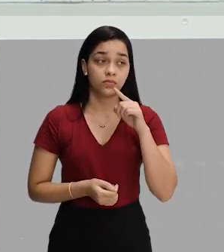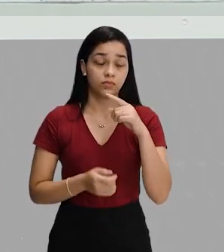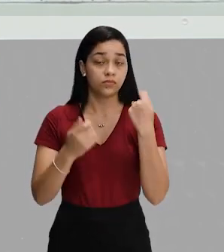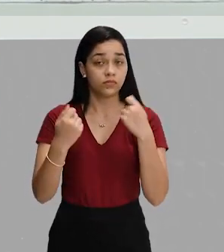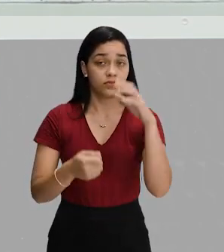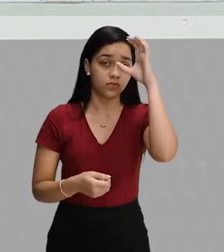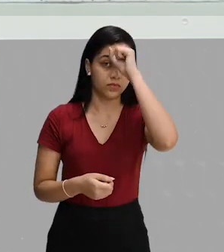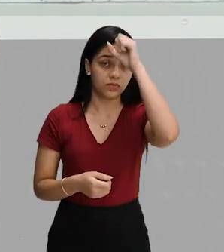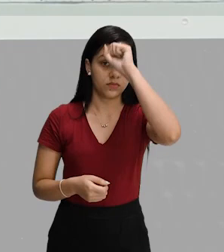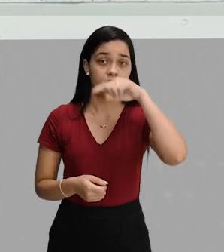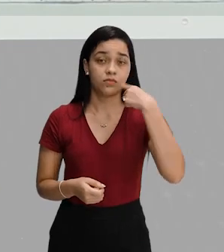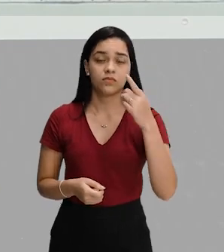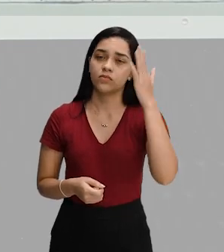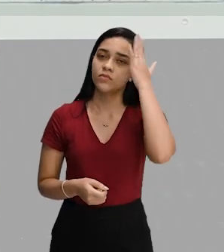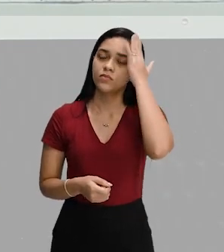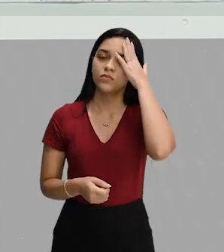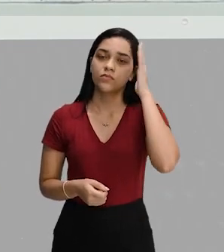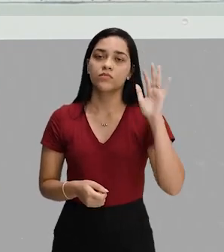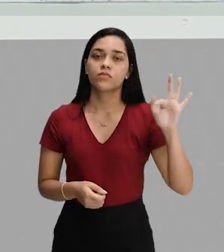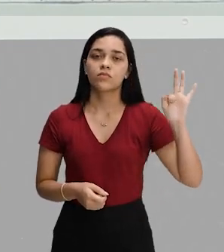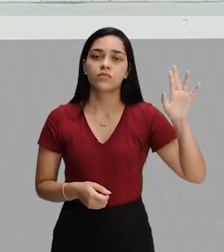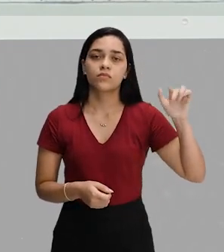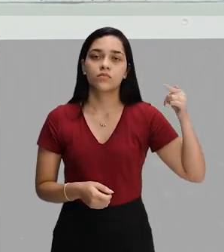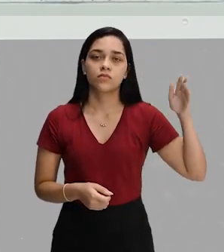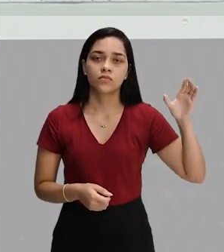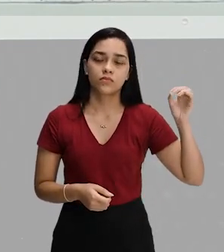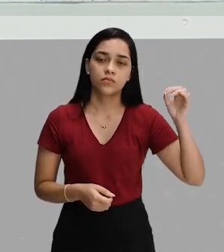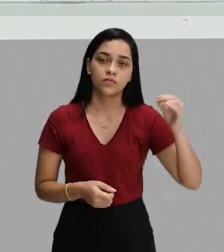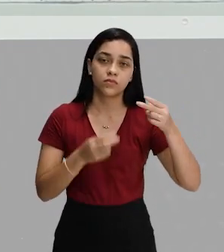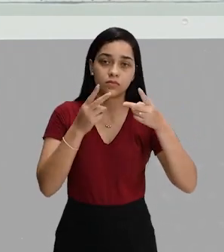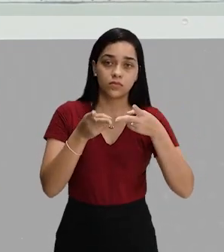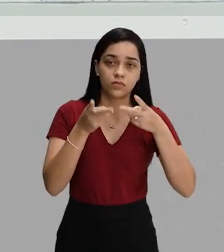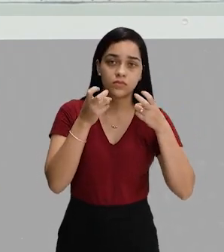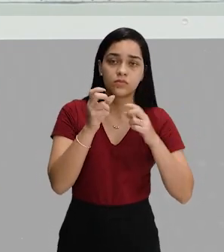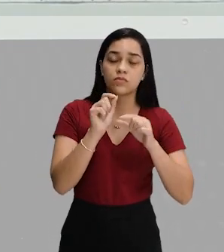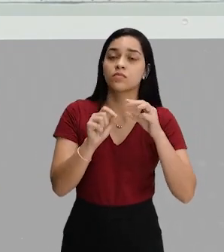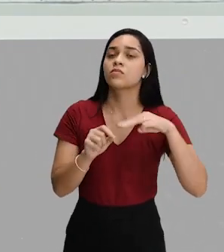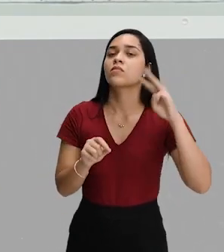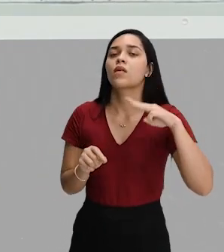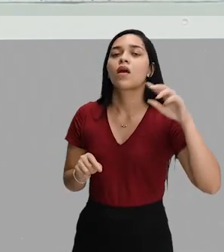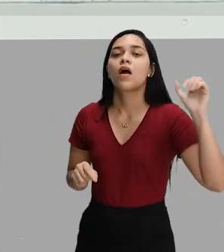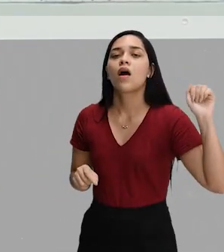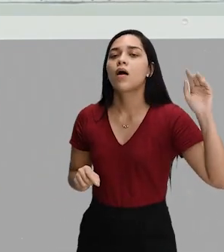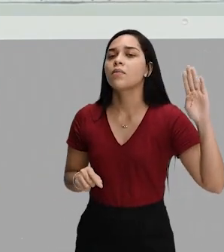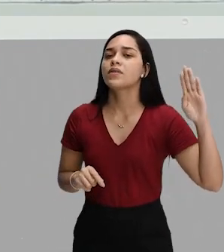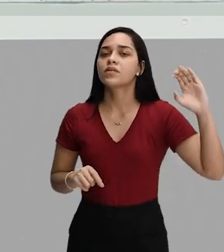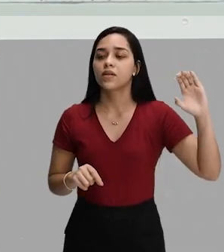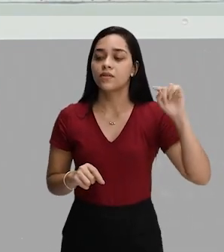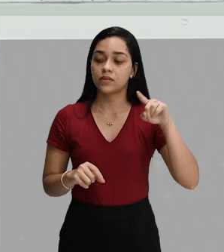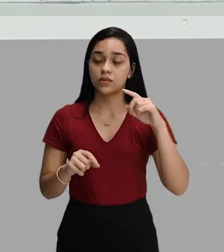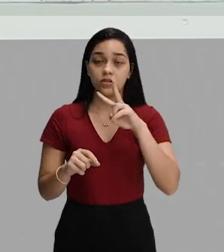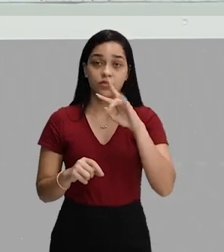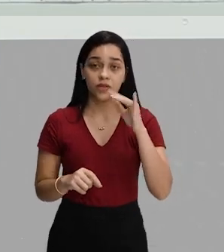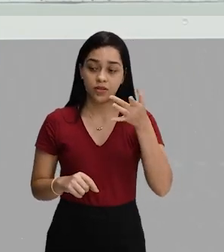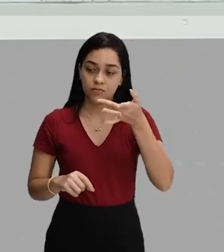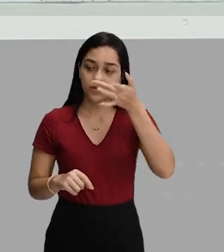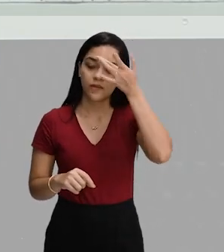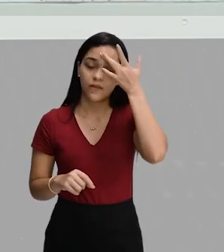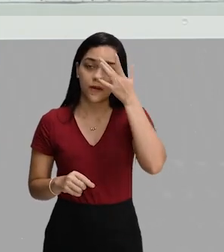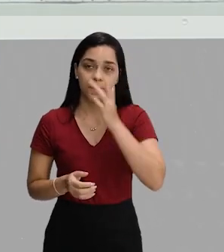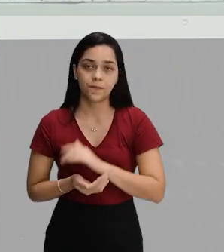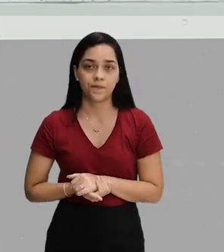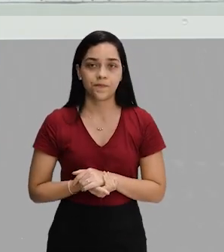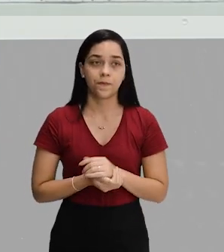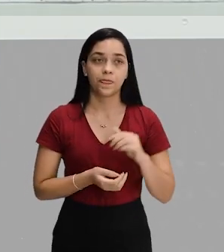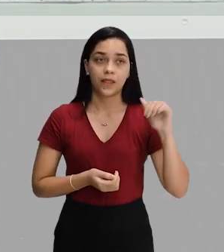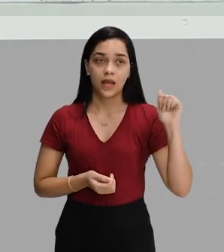que aprender depois de entender o que é uma função quadrática é identificar esses caras. Quem é A, quem é B, quem é C. E aí você já vai gravar isso, ó.